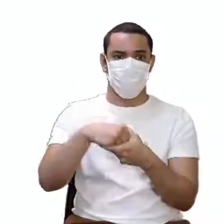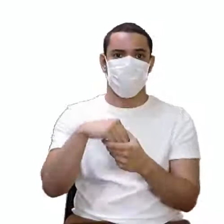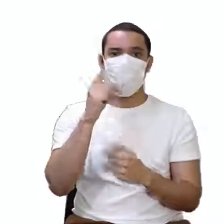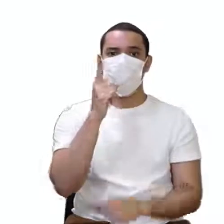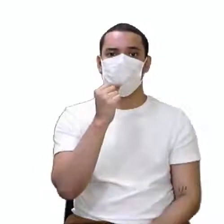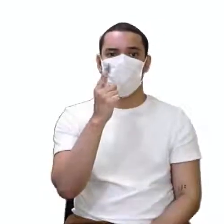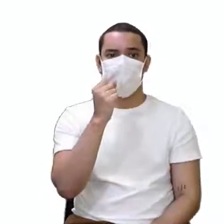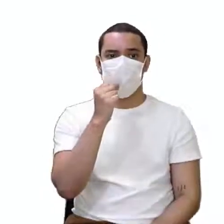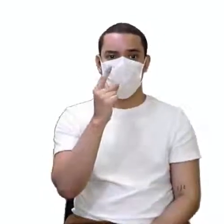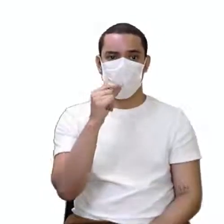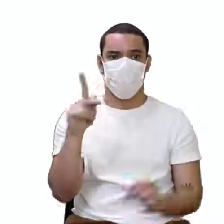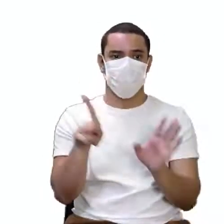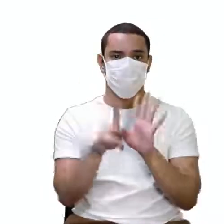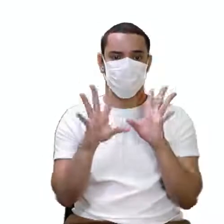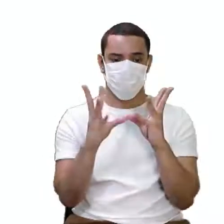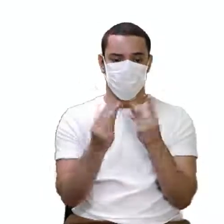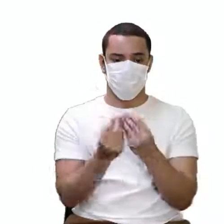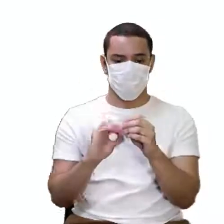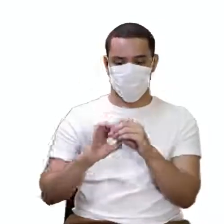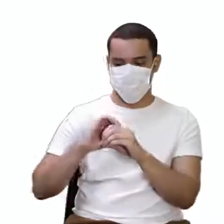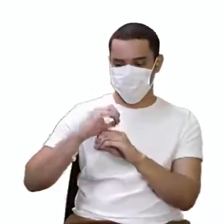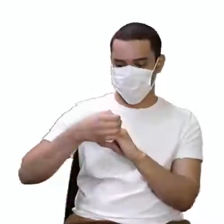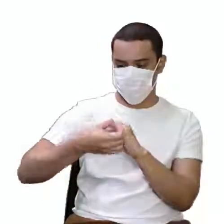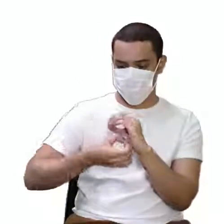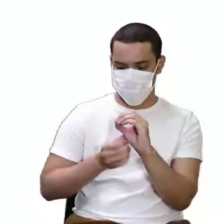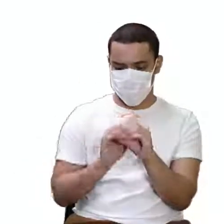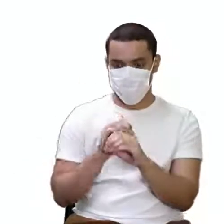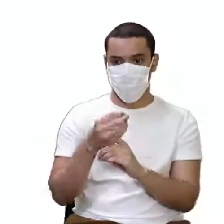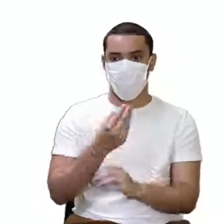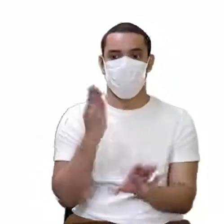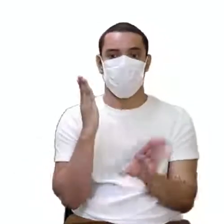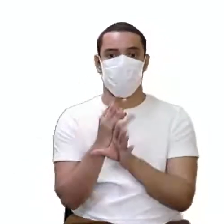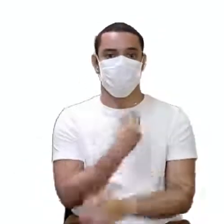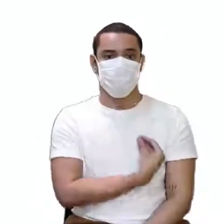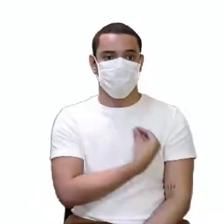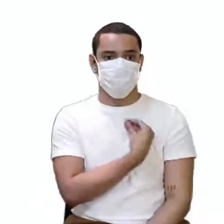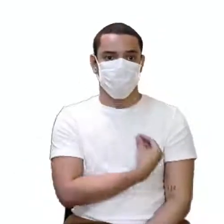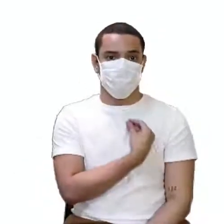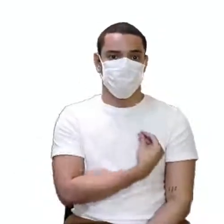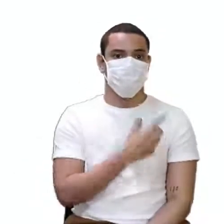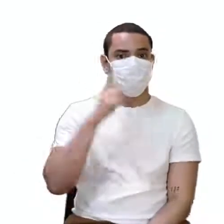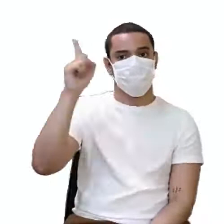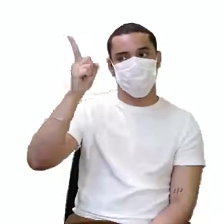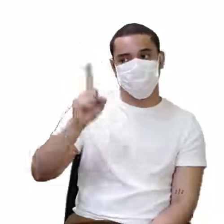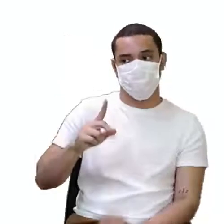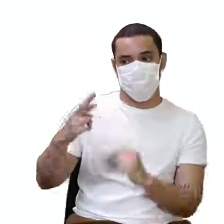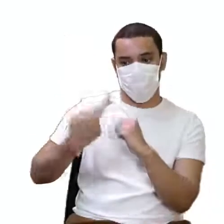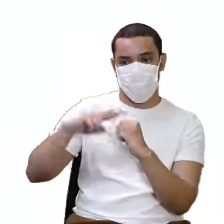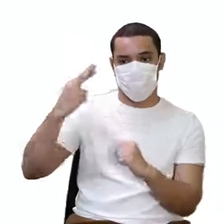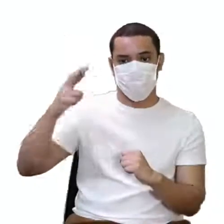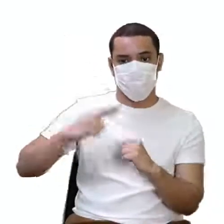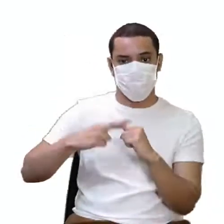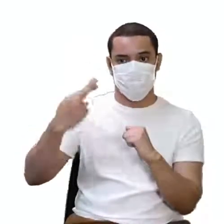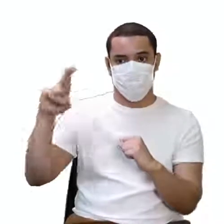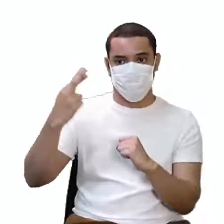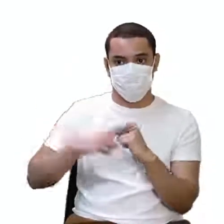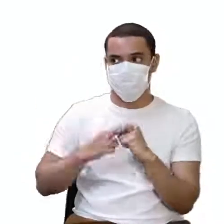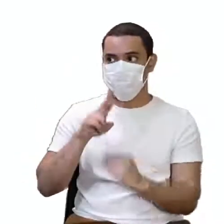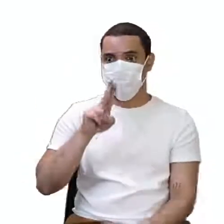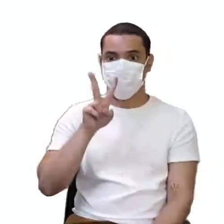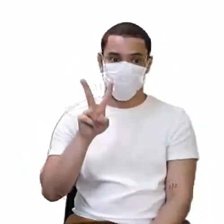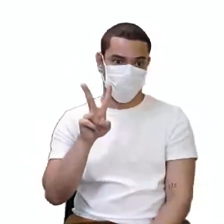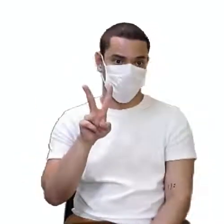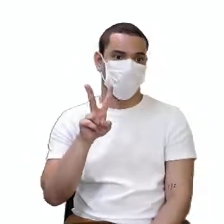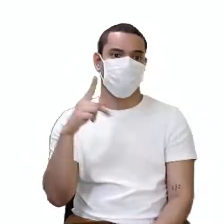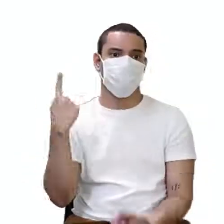água, que foi se juntando devido ao quê? À presença dessa radiação ultravioleta. Essa